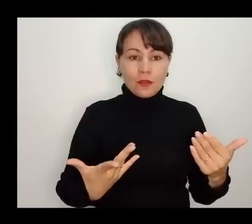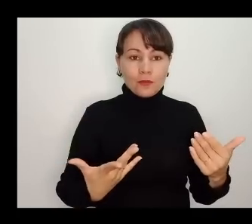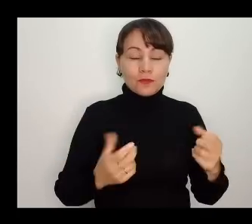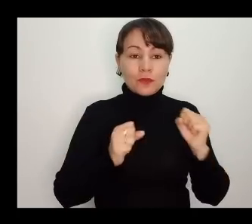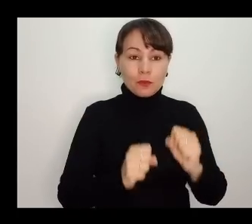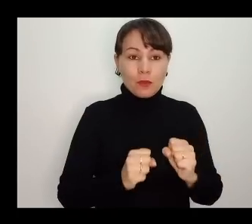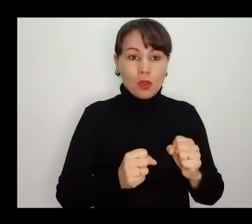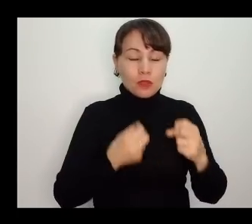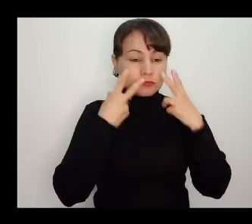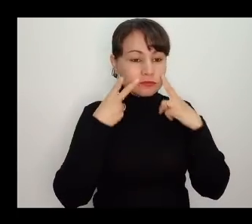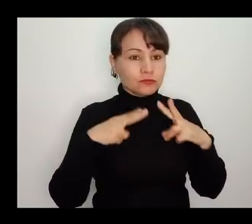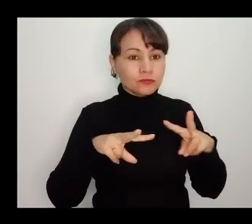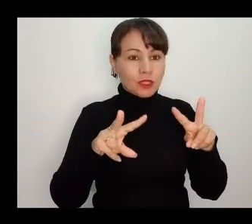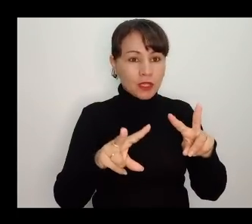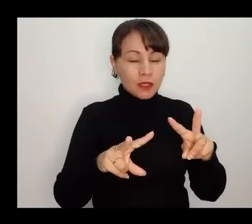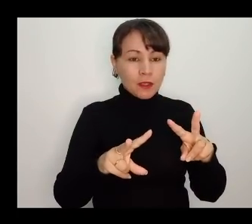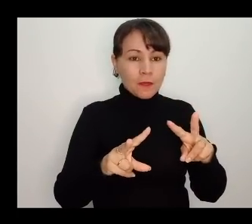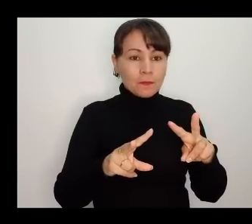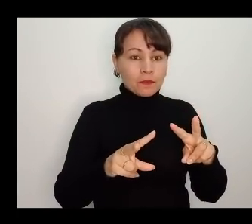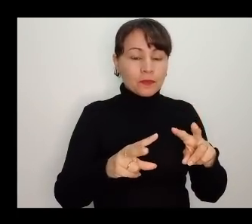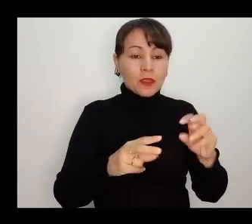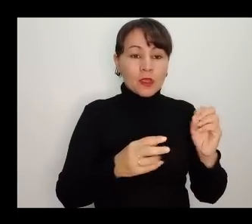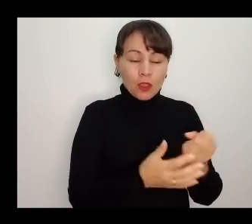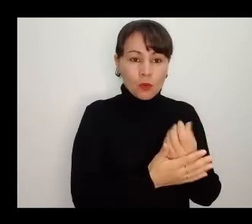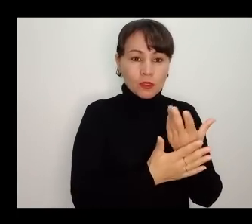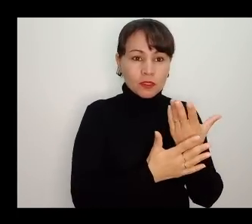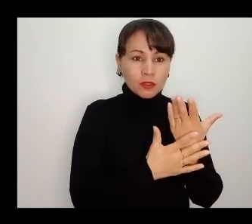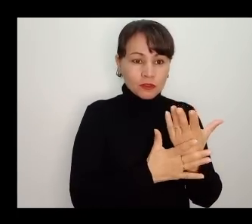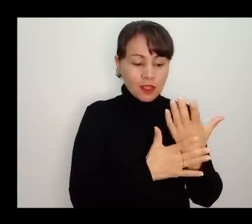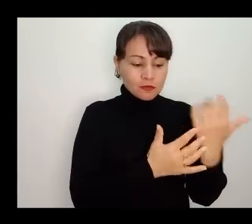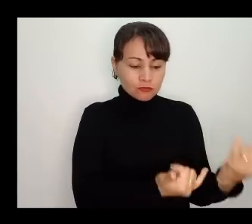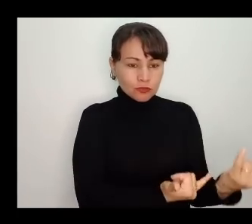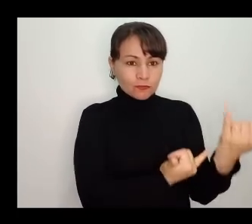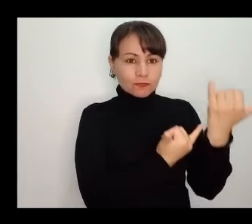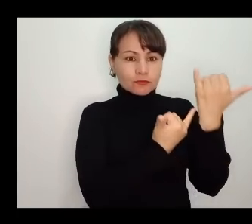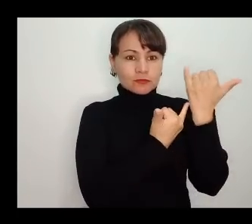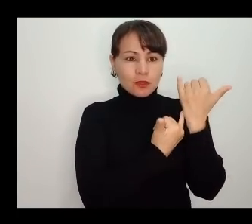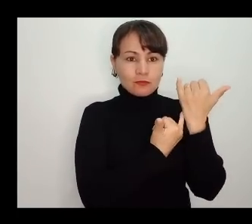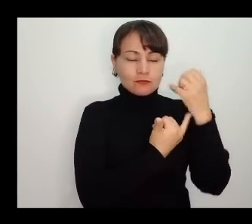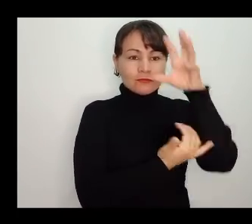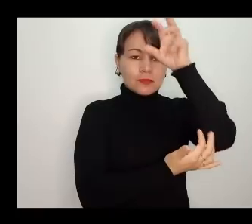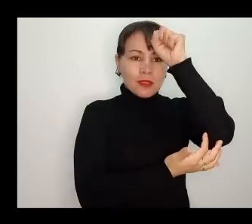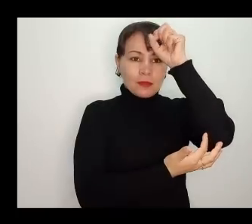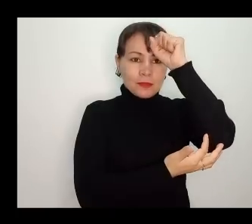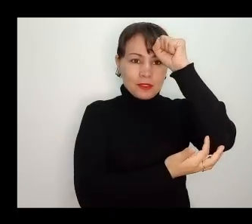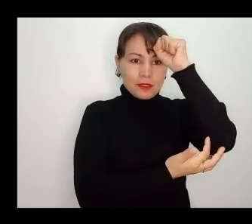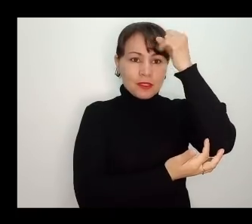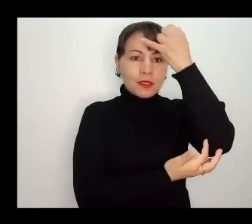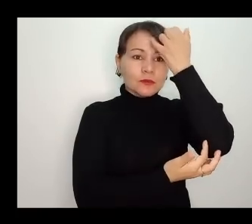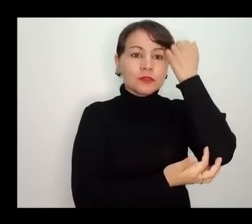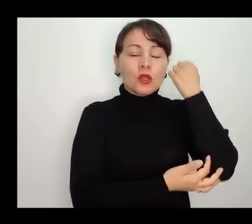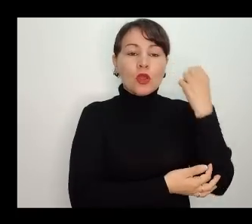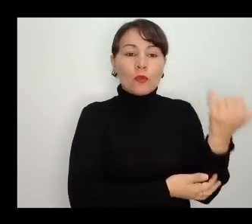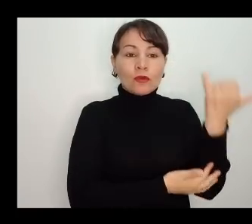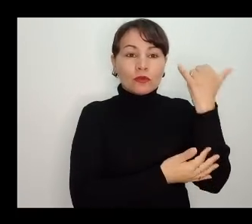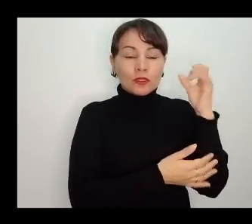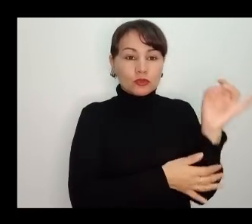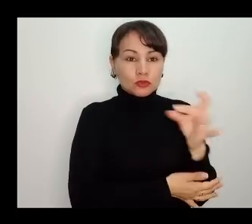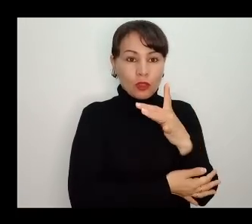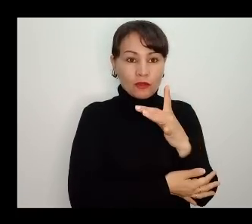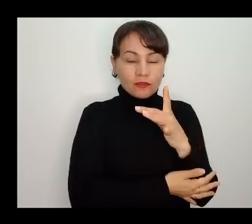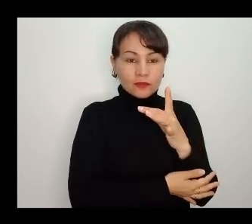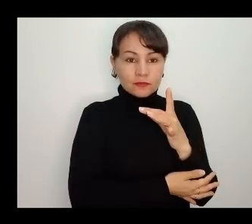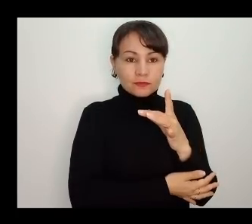Então, a gente pode observar que quando nós temos uma informação que nós aprendemos, uma